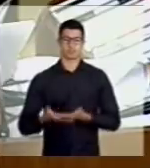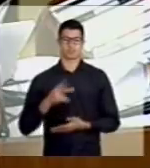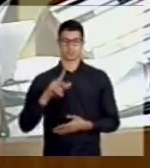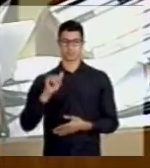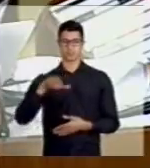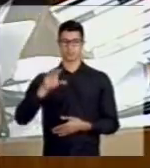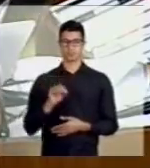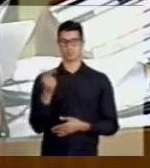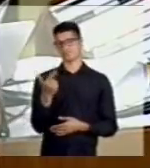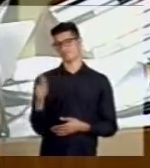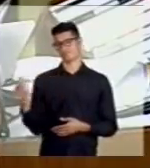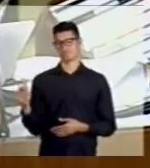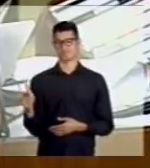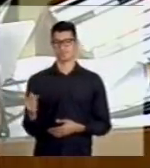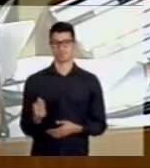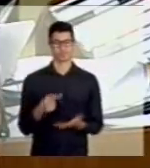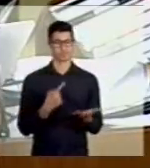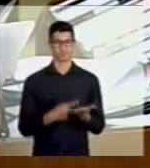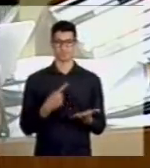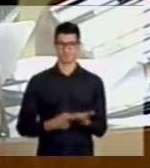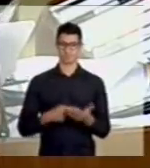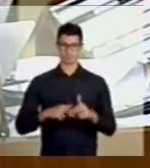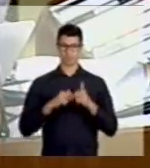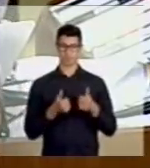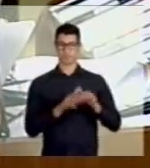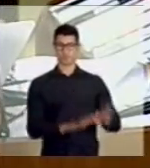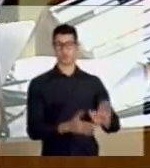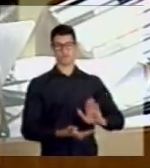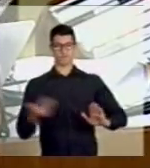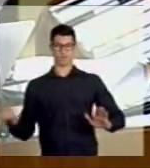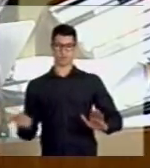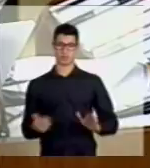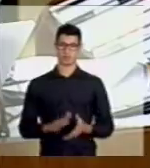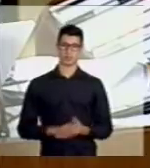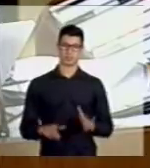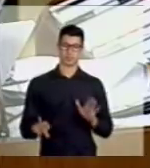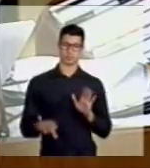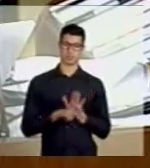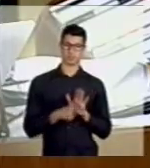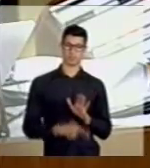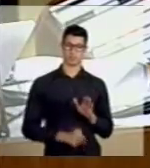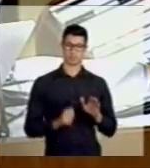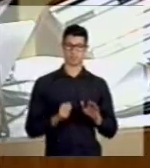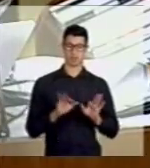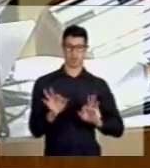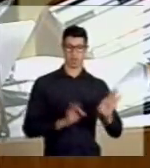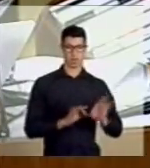Collor 1 não houve acordo e, portanto, ele ficou fora deste